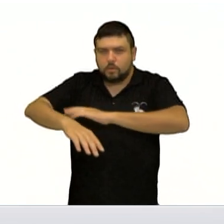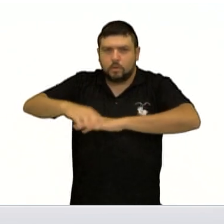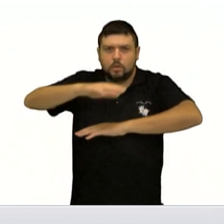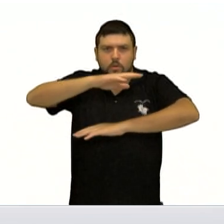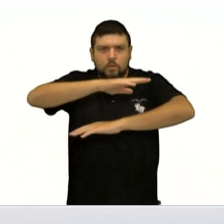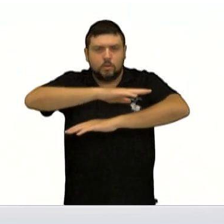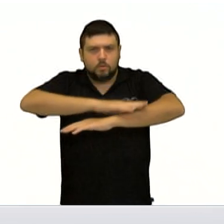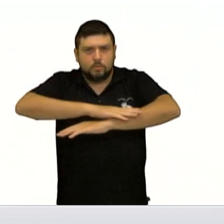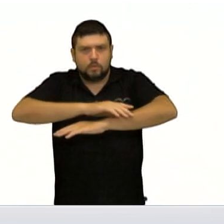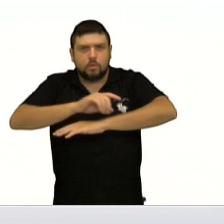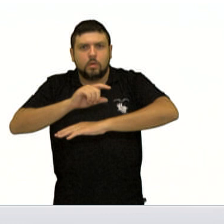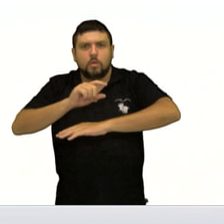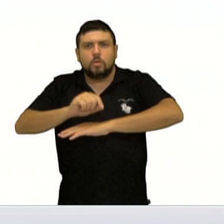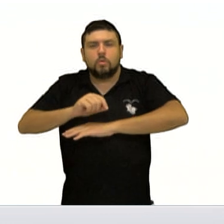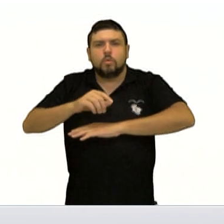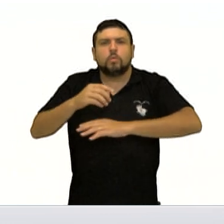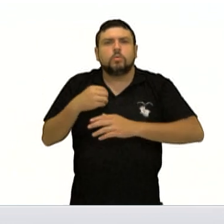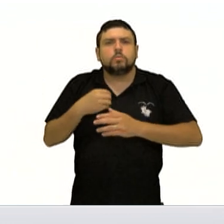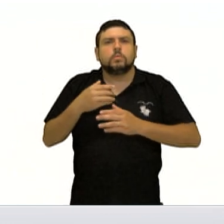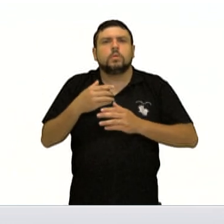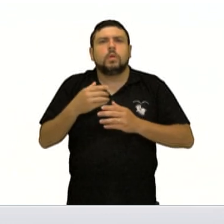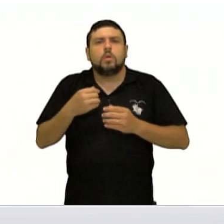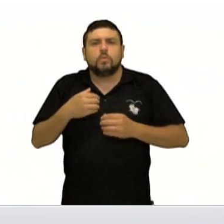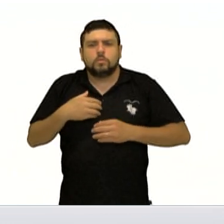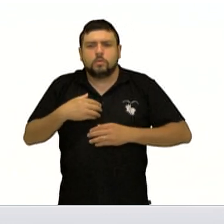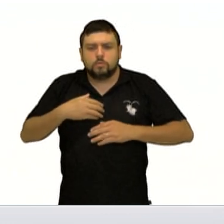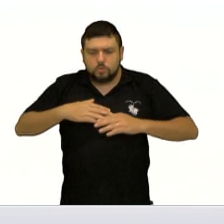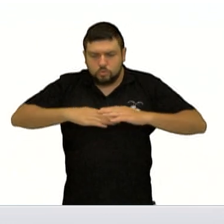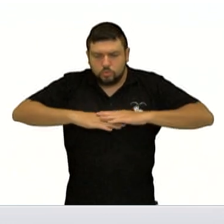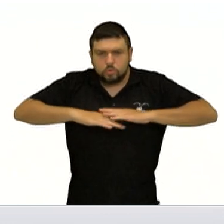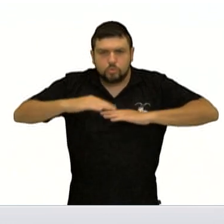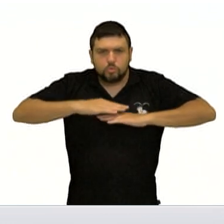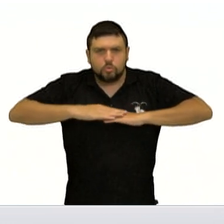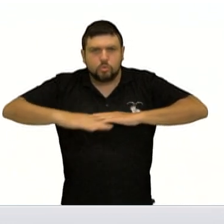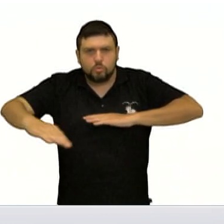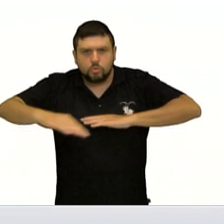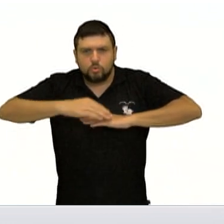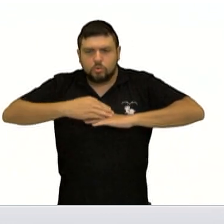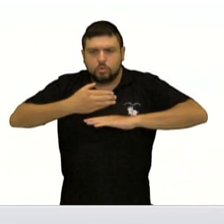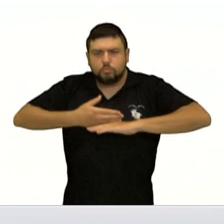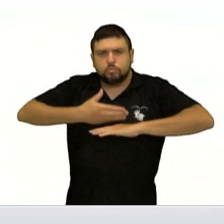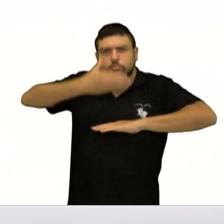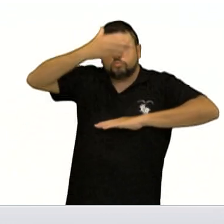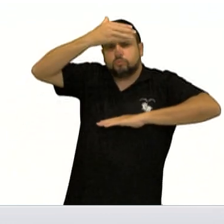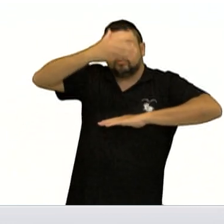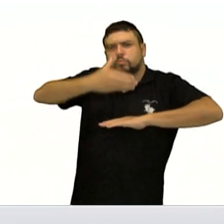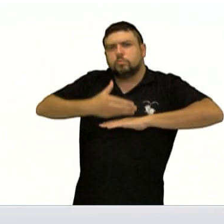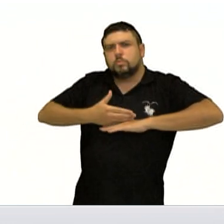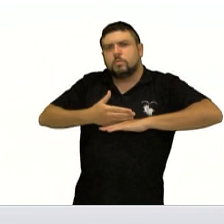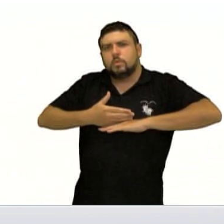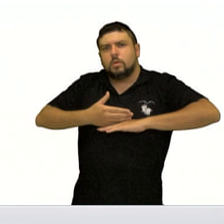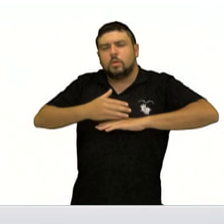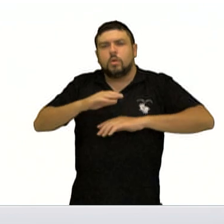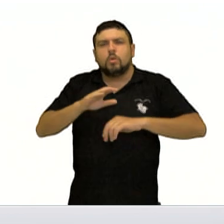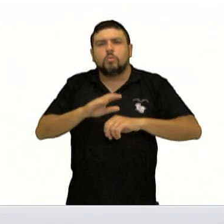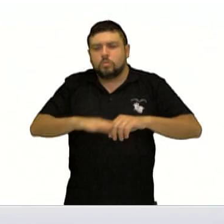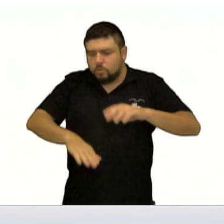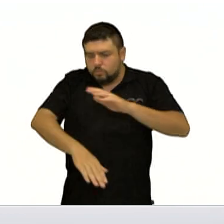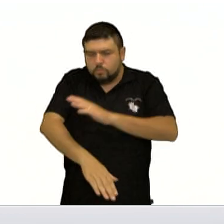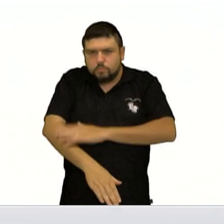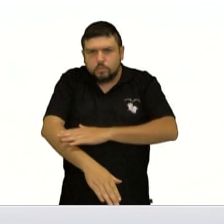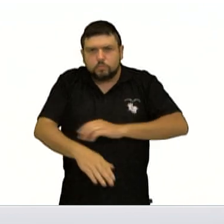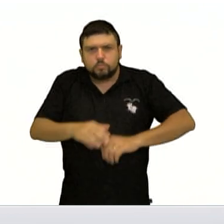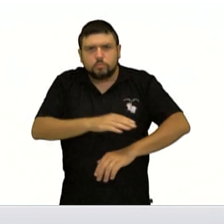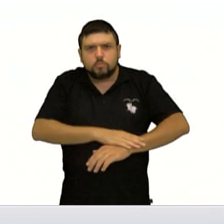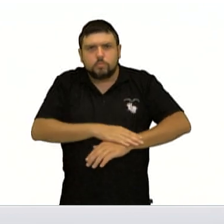formam uma reta paralela à linha do chão? Hein? Qual você acha? Posição com os braços que formam